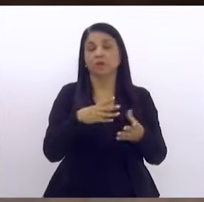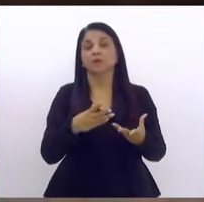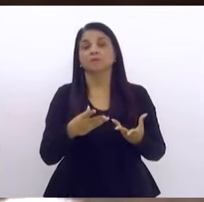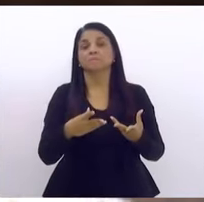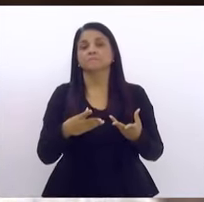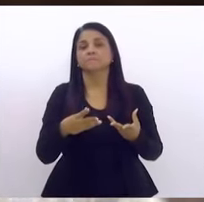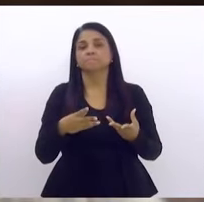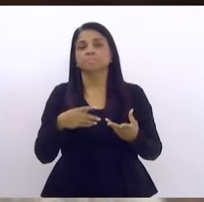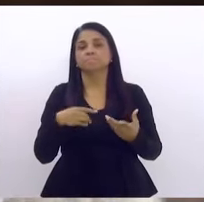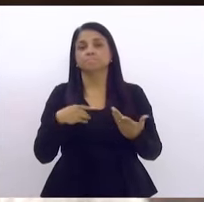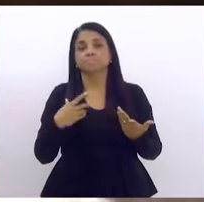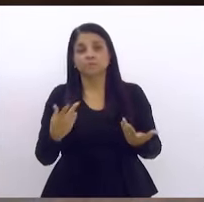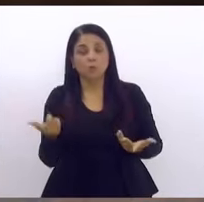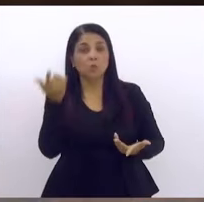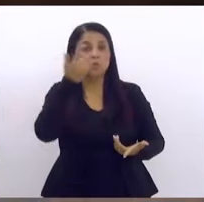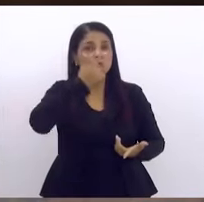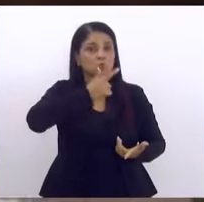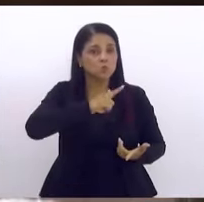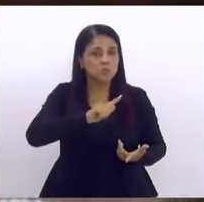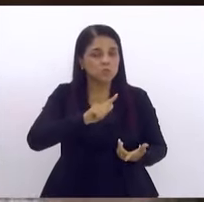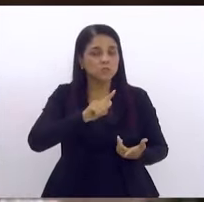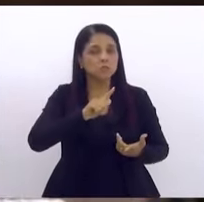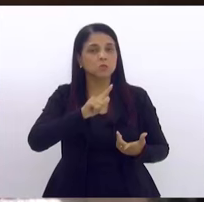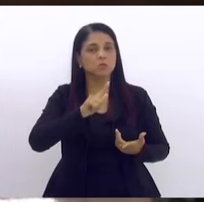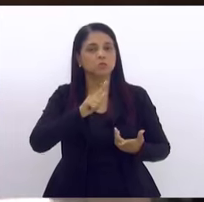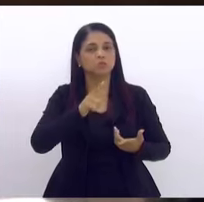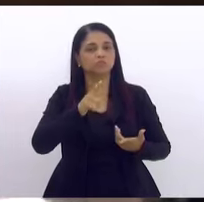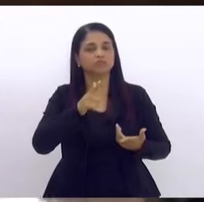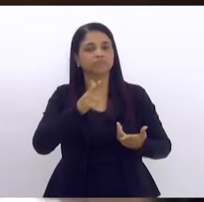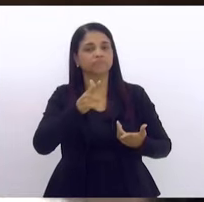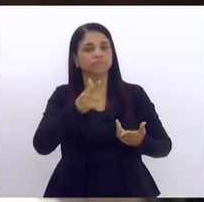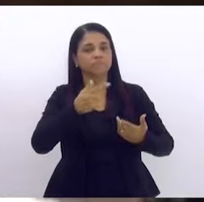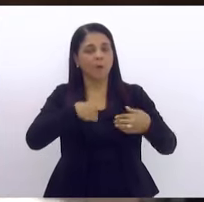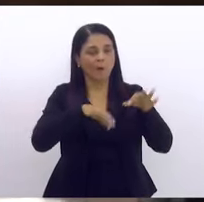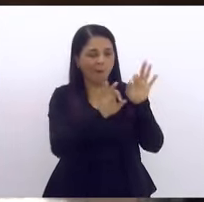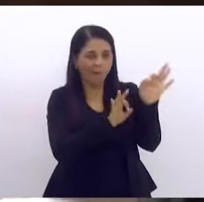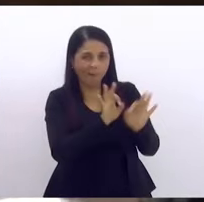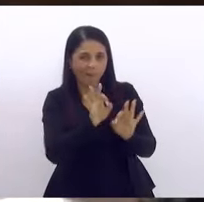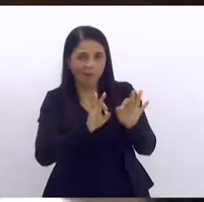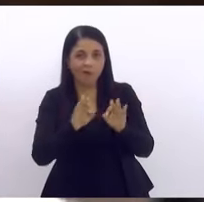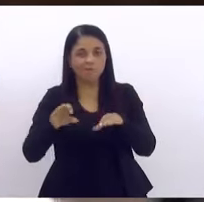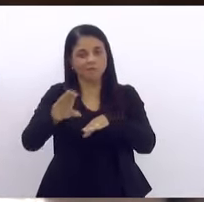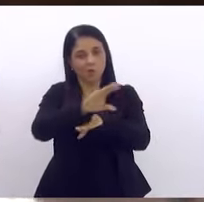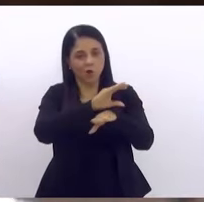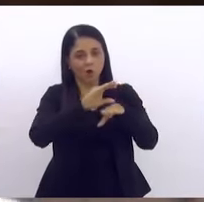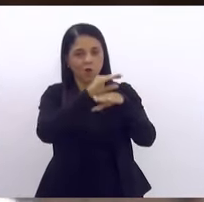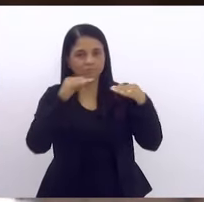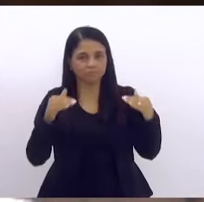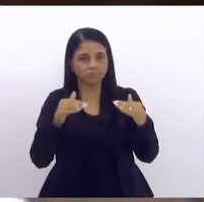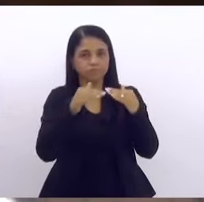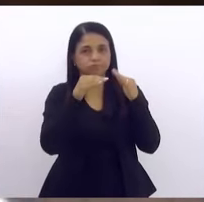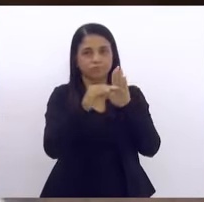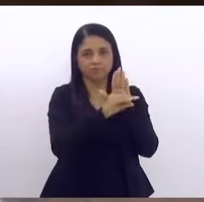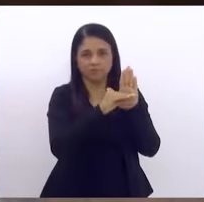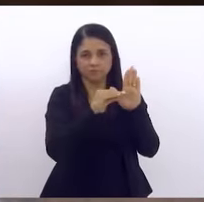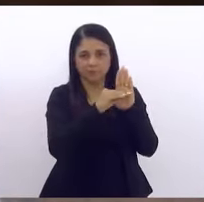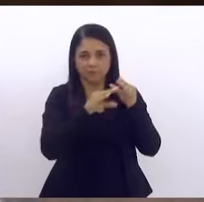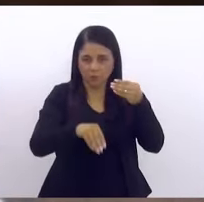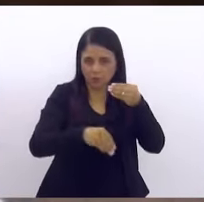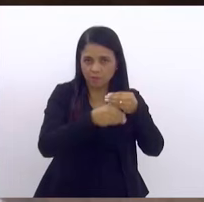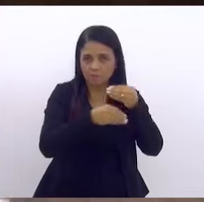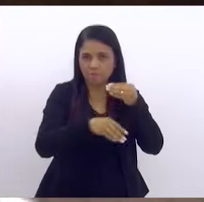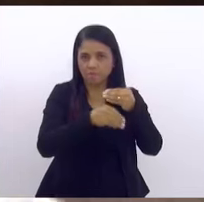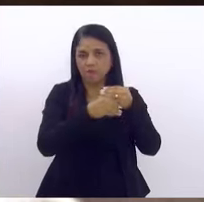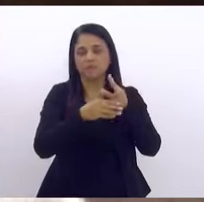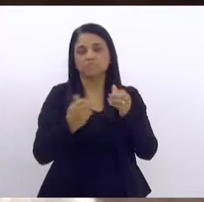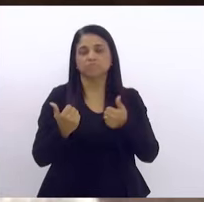que a gente conseguiu entabular isso, parecer pela constitucionalidade, com emendas, concluindo